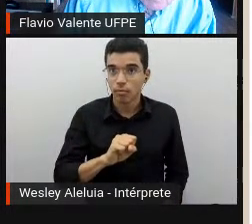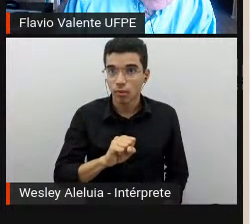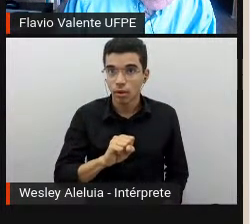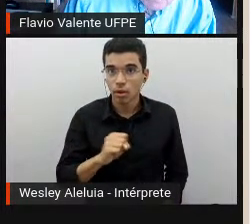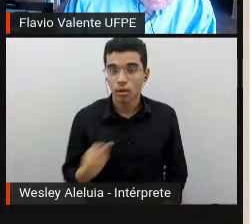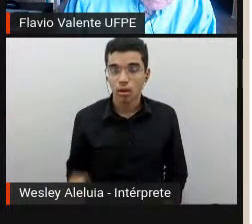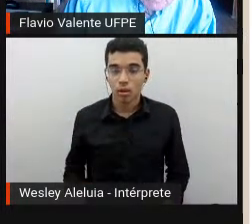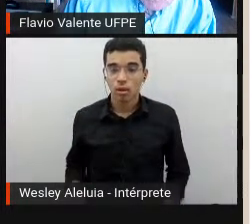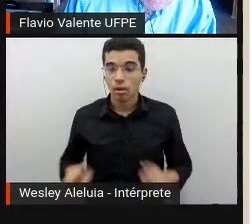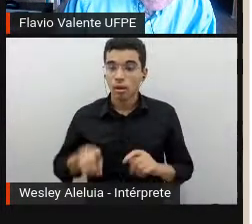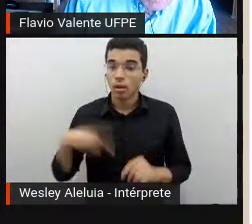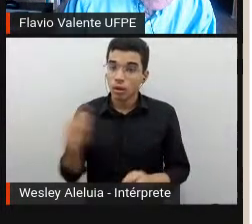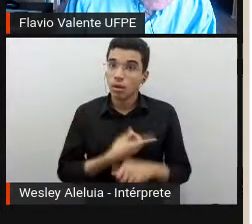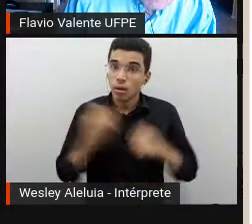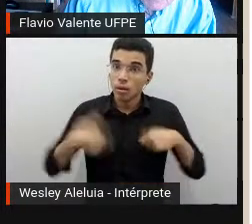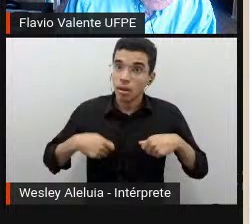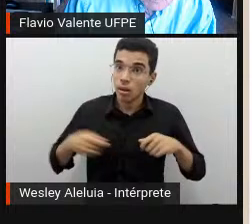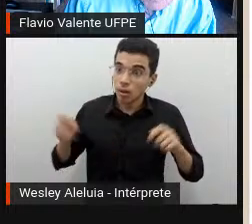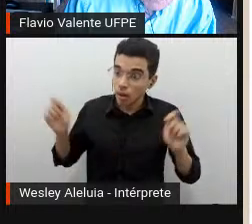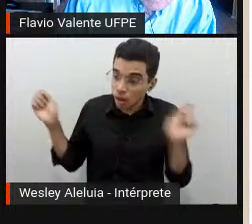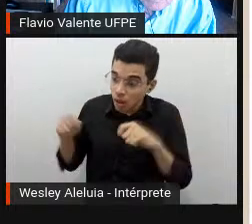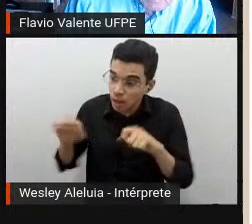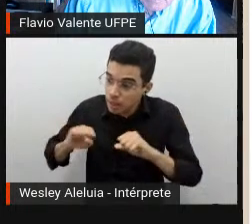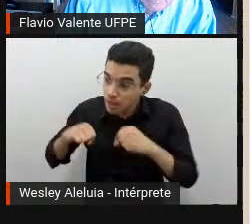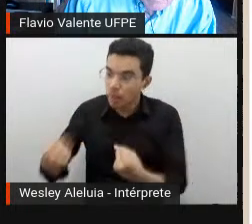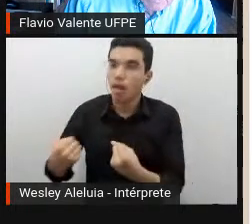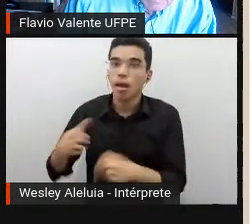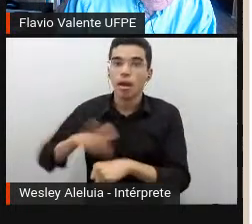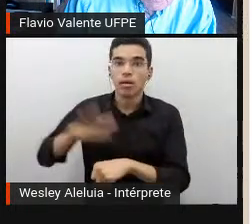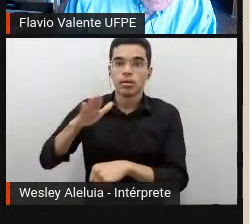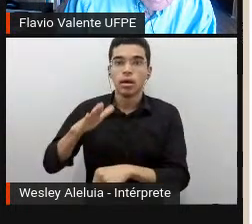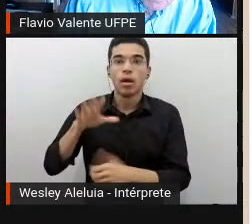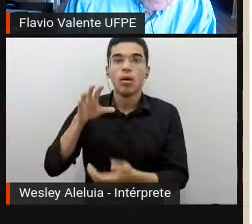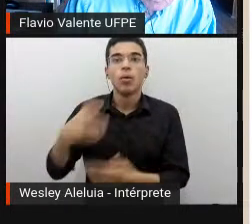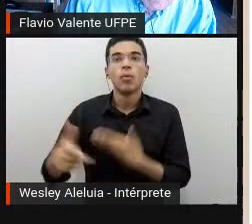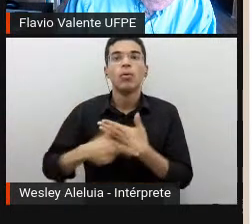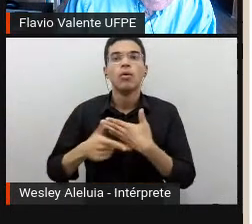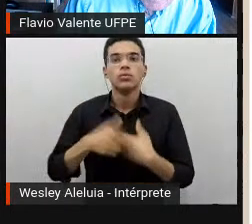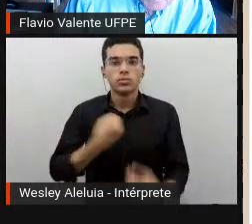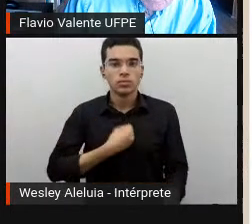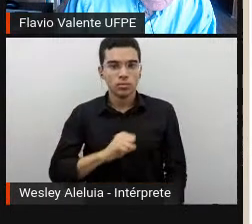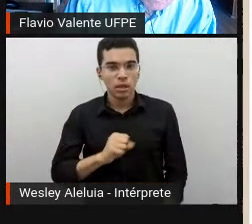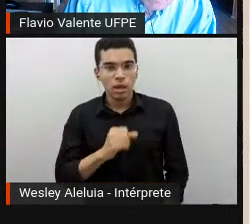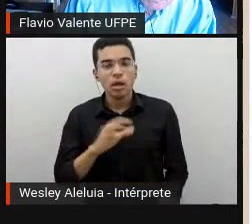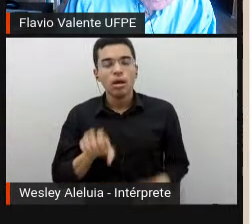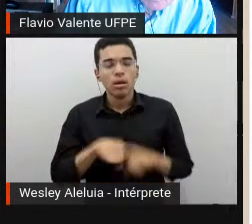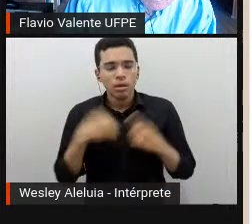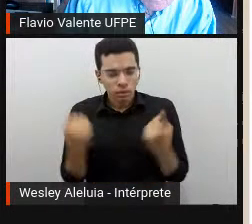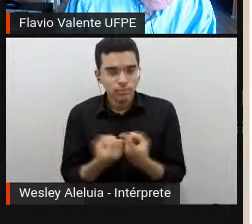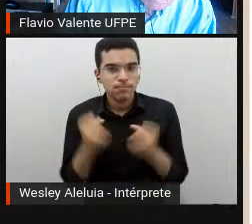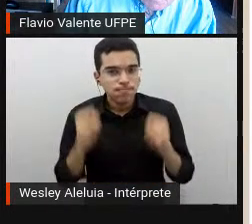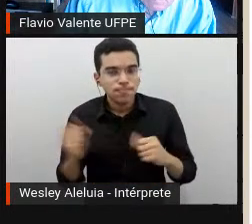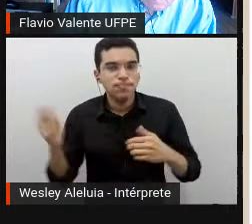Nós precisamos fortalecer o papel da Defensoria Pública para garantir que ela possa cumprir o seu papel.